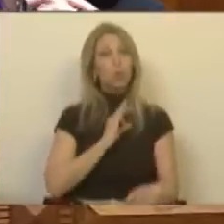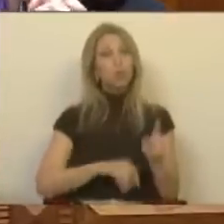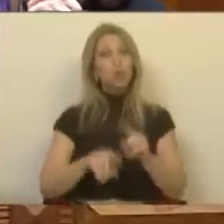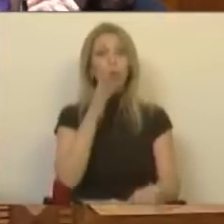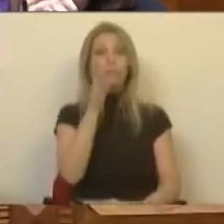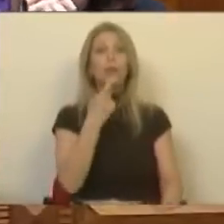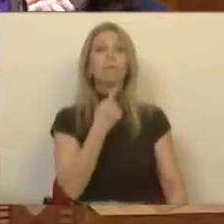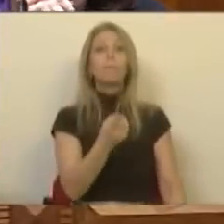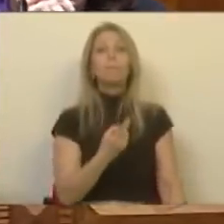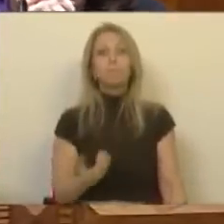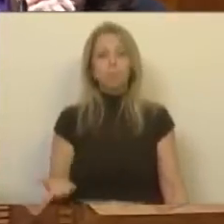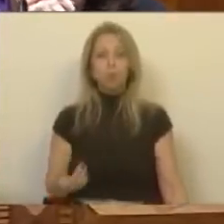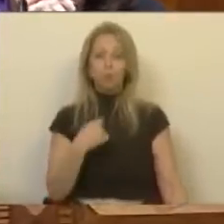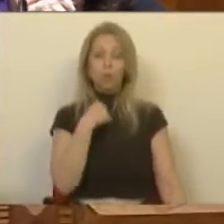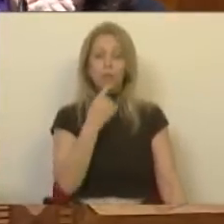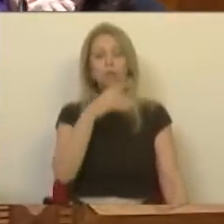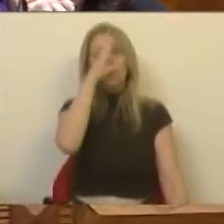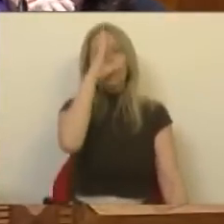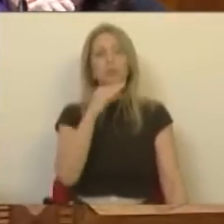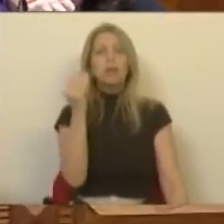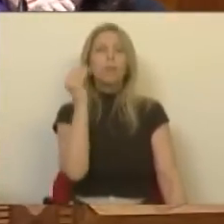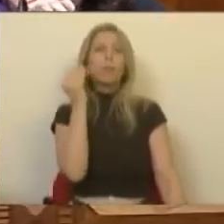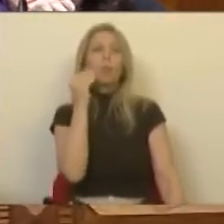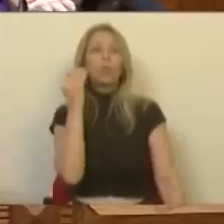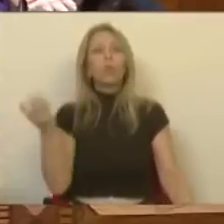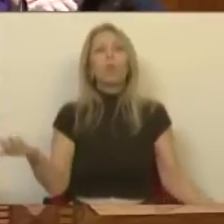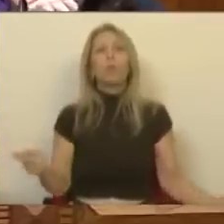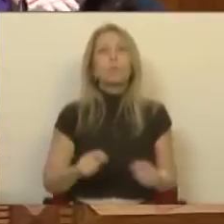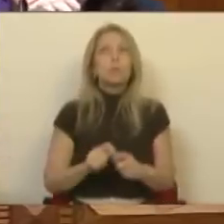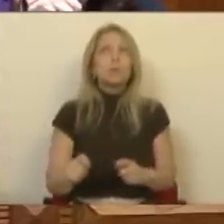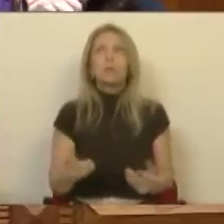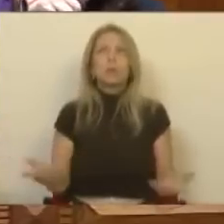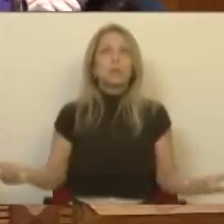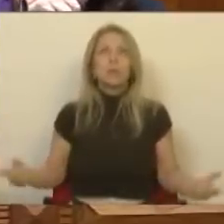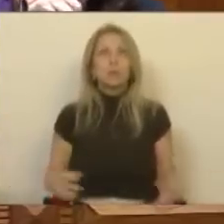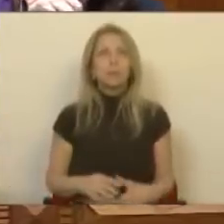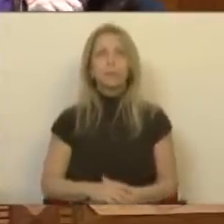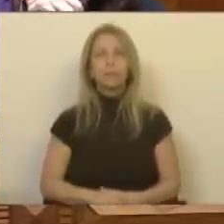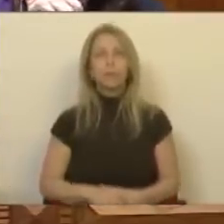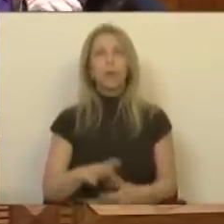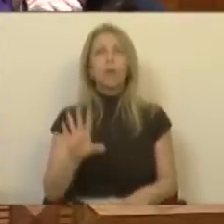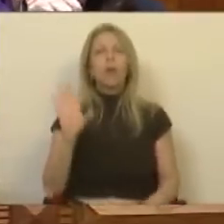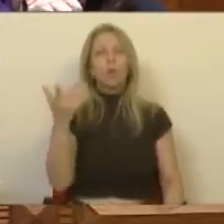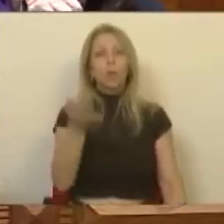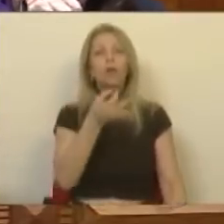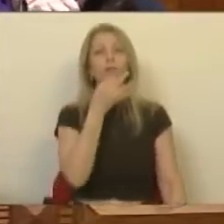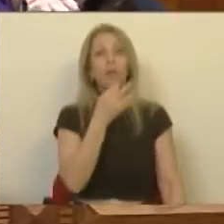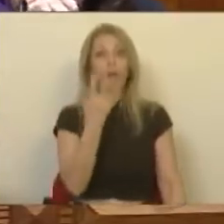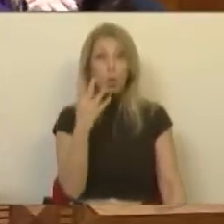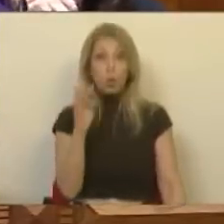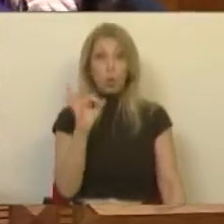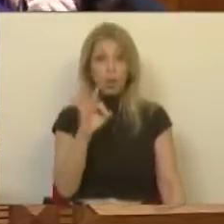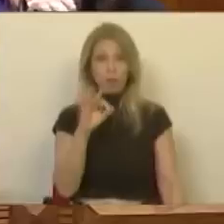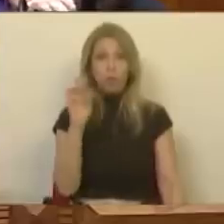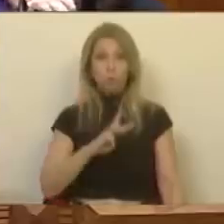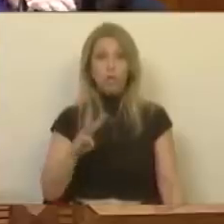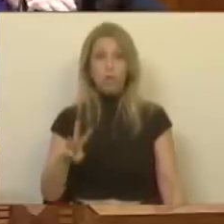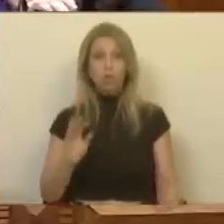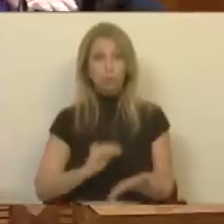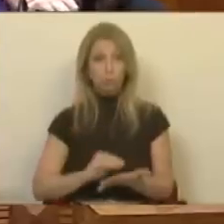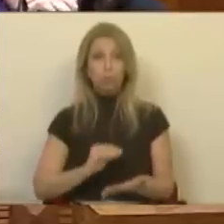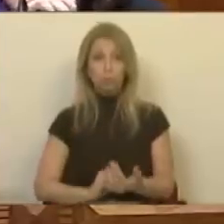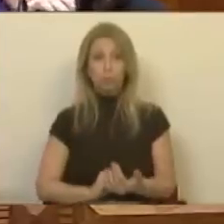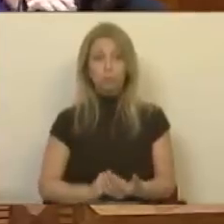não sabe como é que se define quando falam em 4 milhões de pobres Estamos